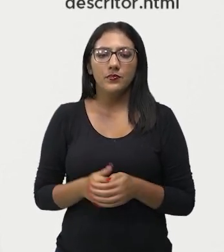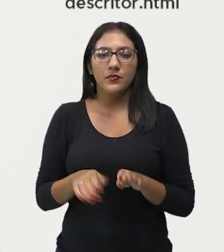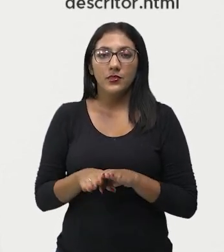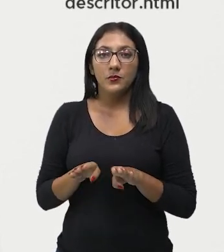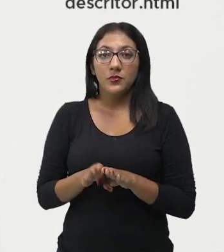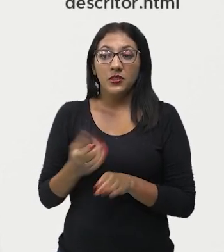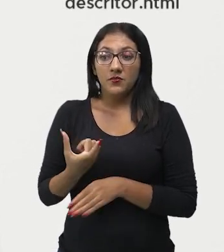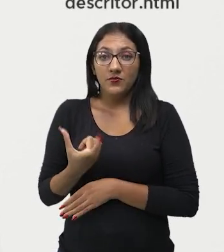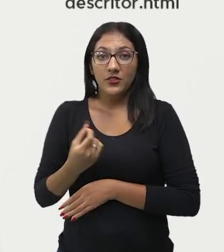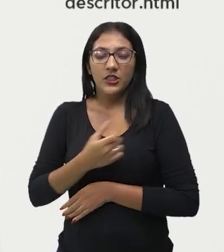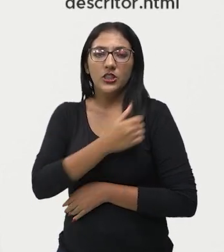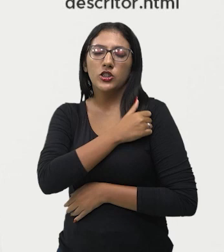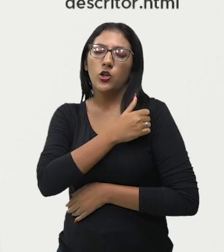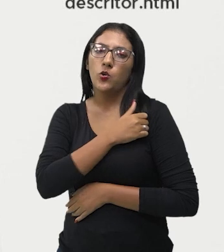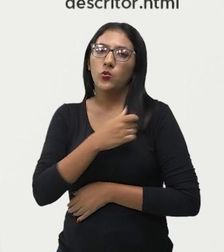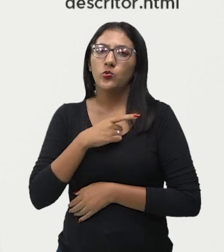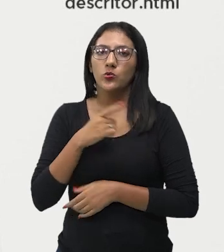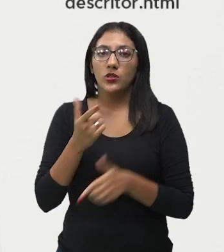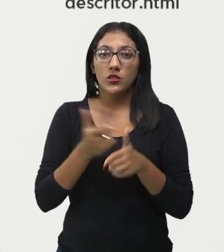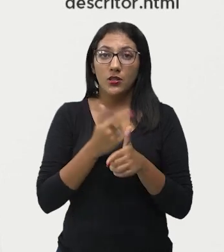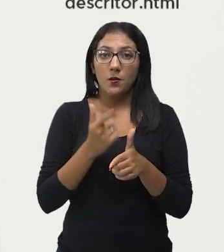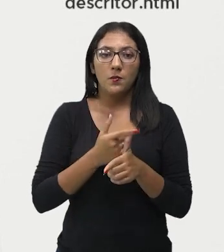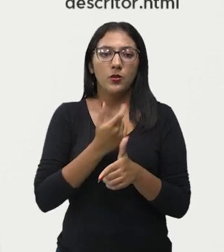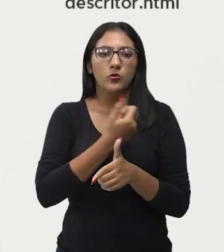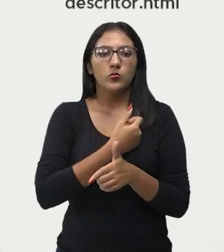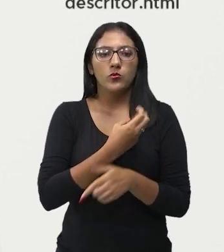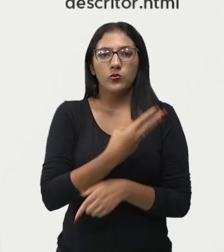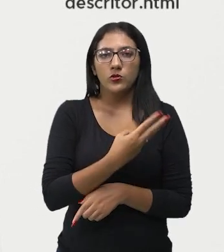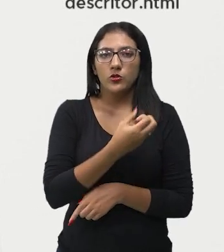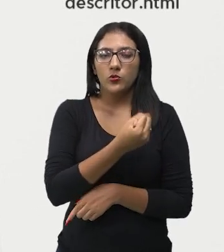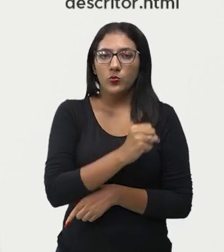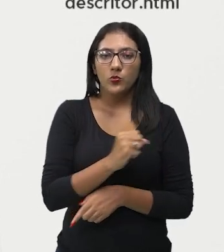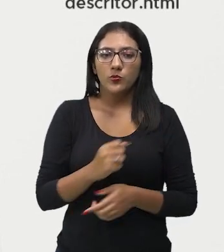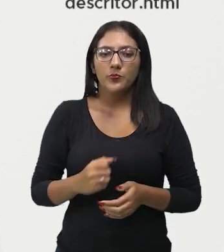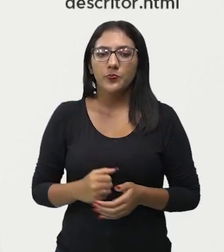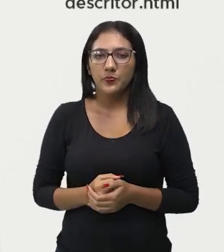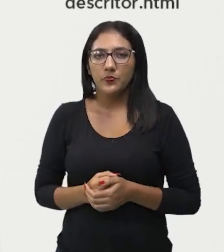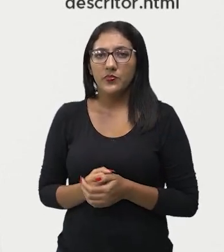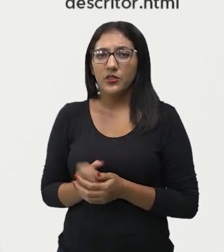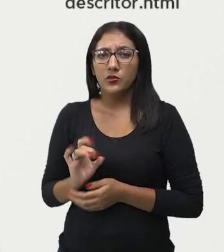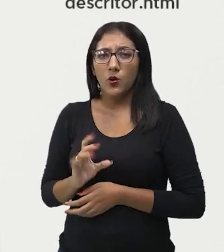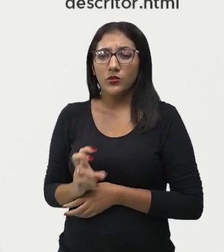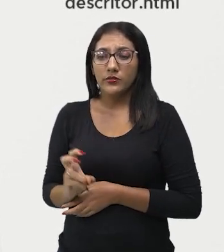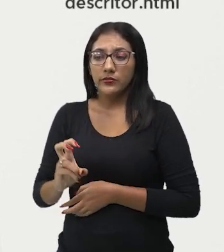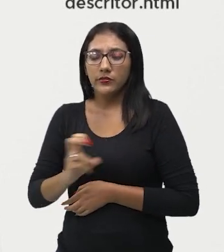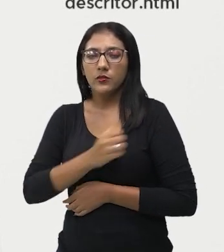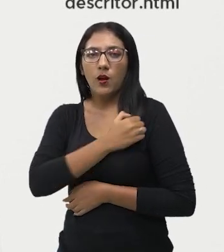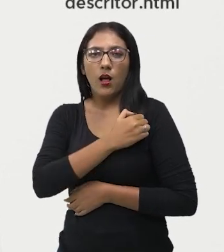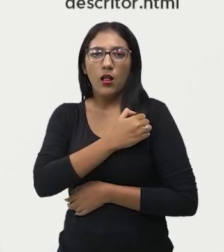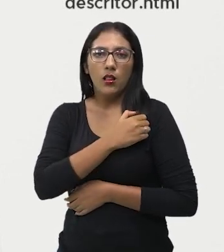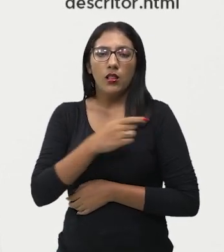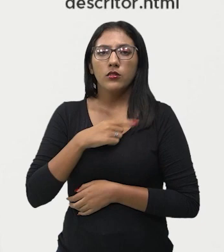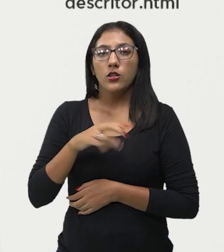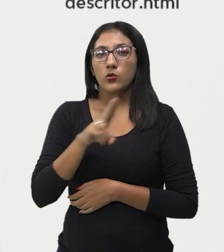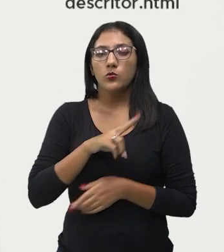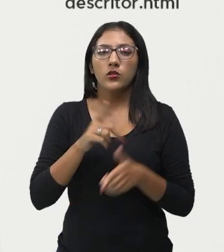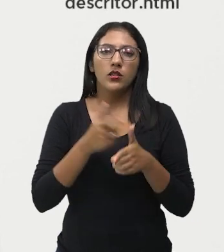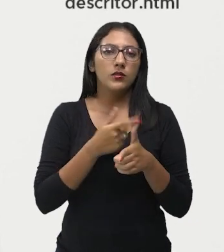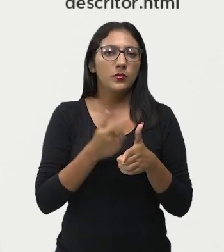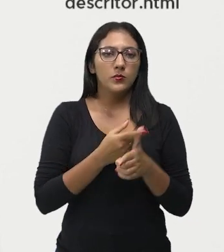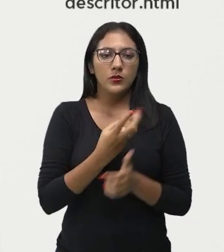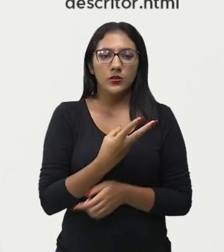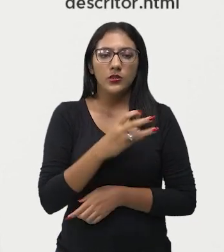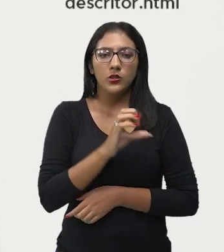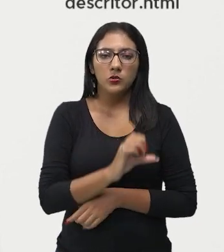ó, 20 alunos que calçam sapato de número 38. E temos 5 alunos que calçam sapato de número 39.